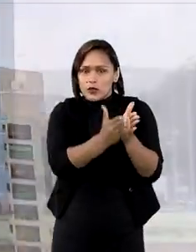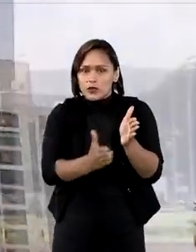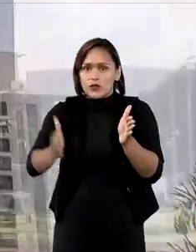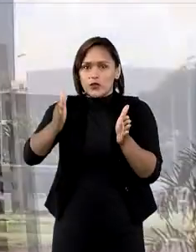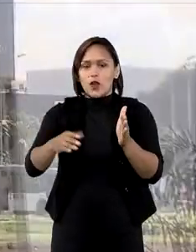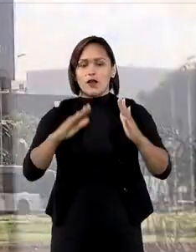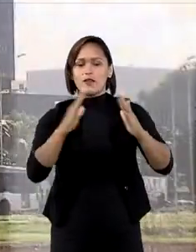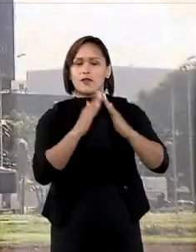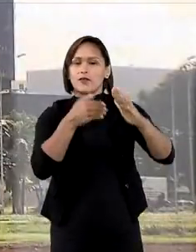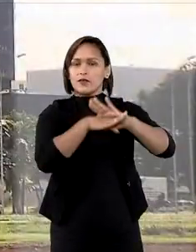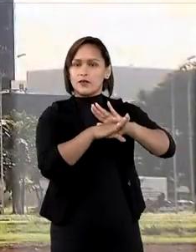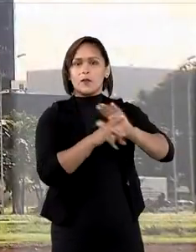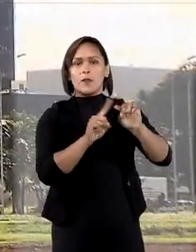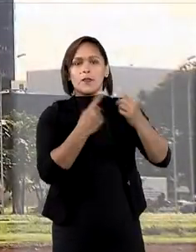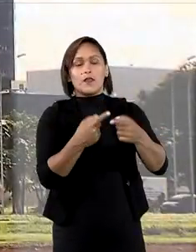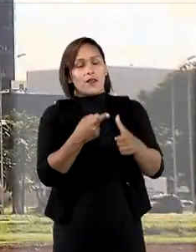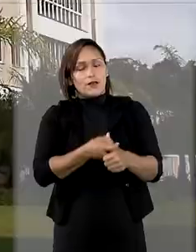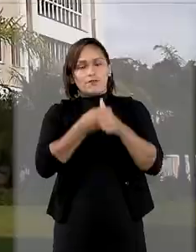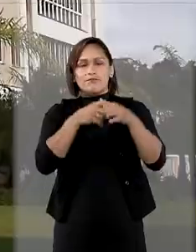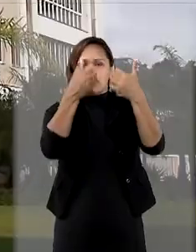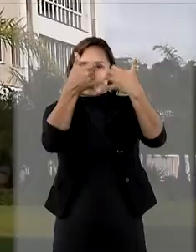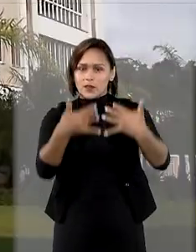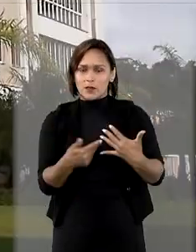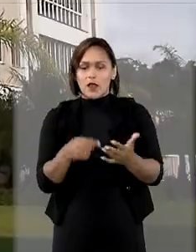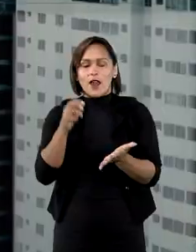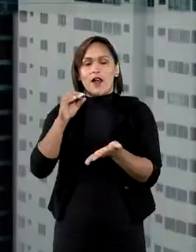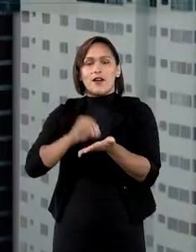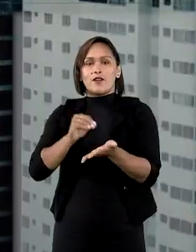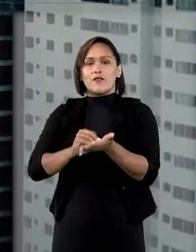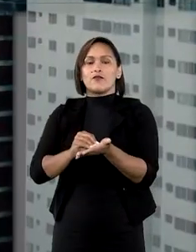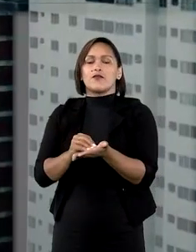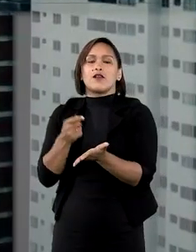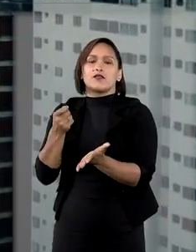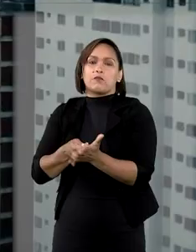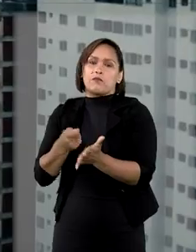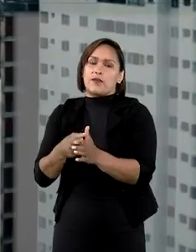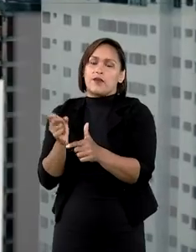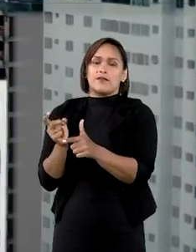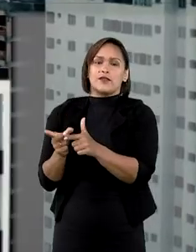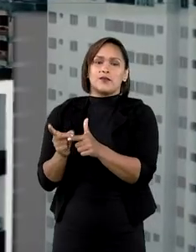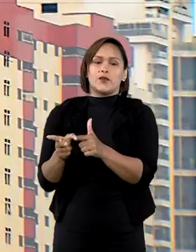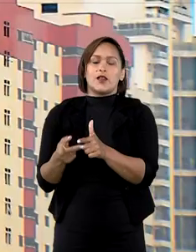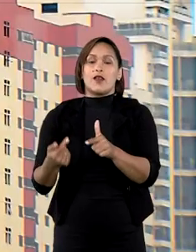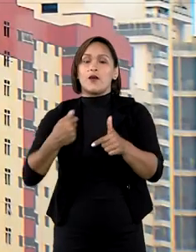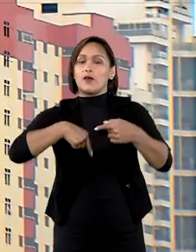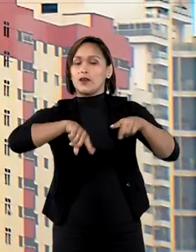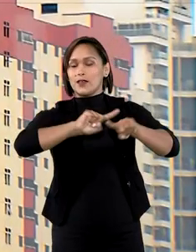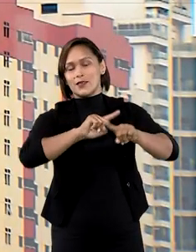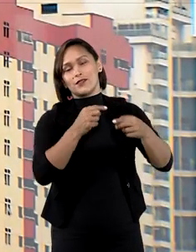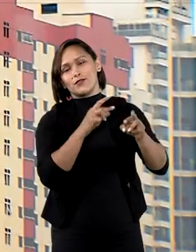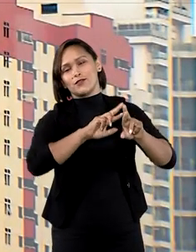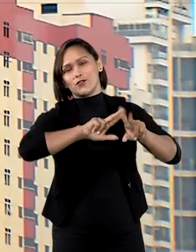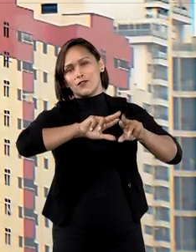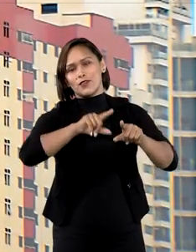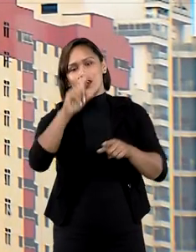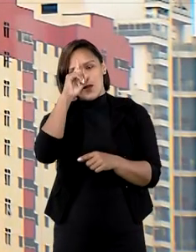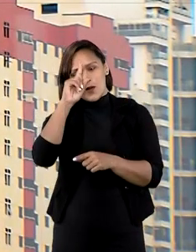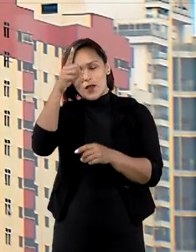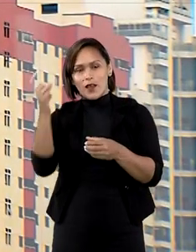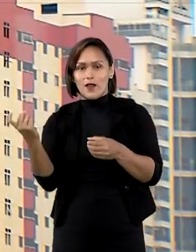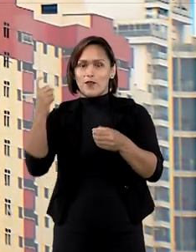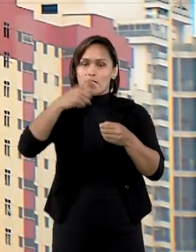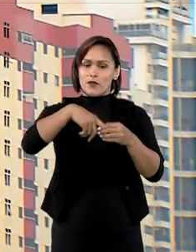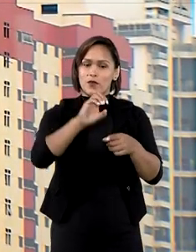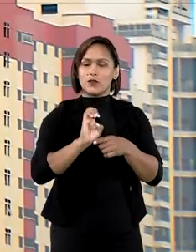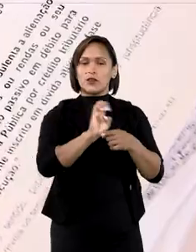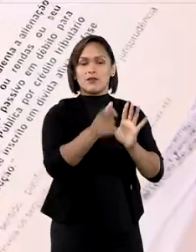imóvel. Sustentou ainda que o não pagamento dos aluguéis, em virtude do direito de retenção, seria incoerente com a ideia de